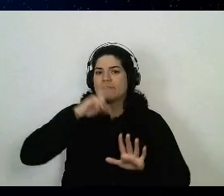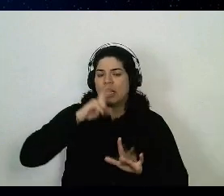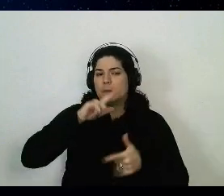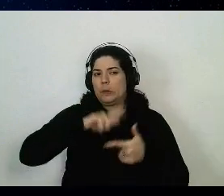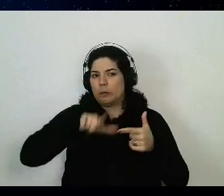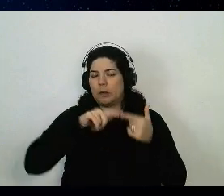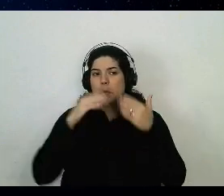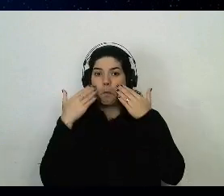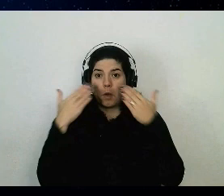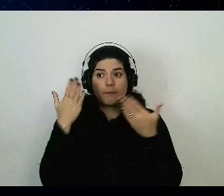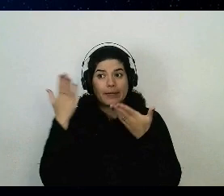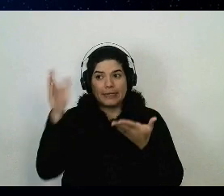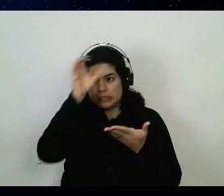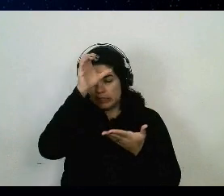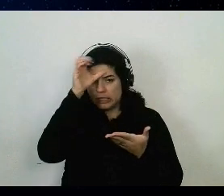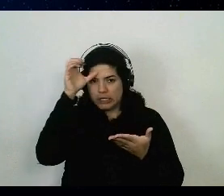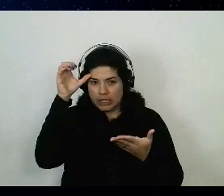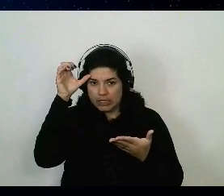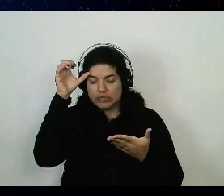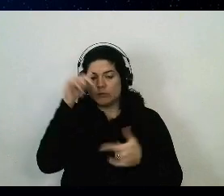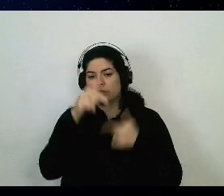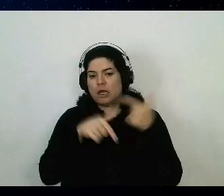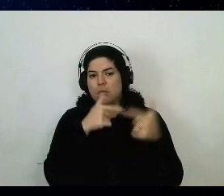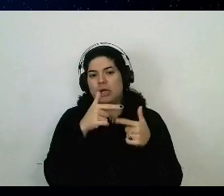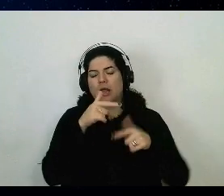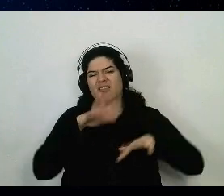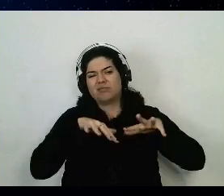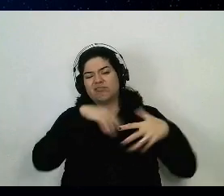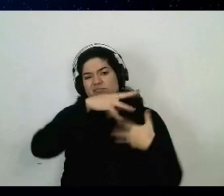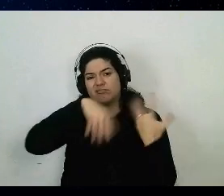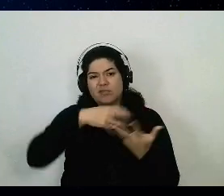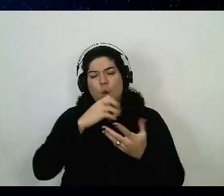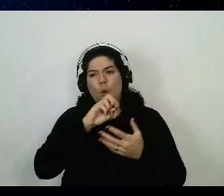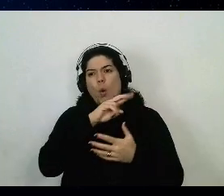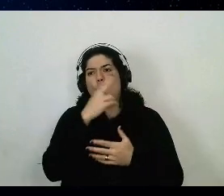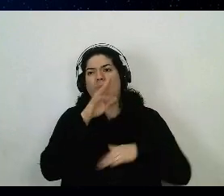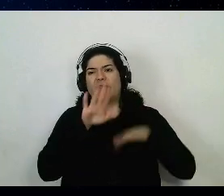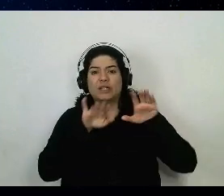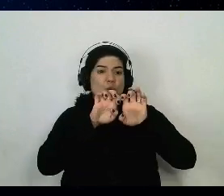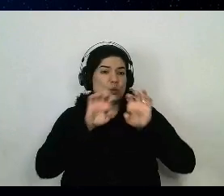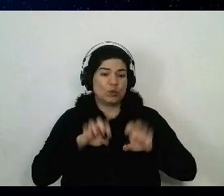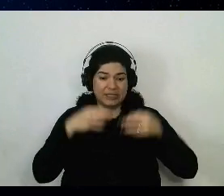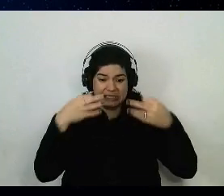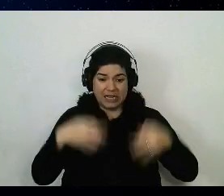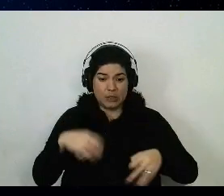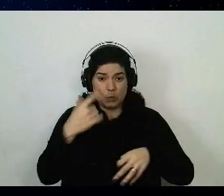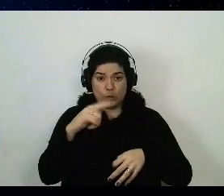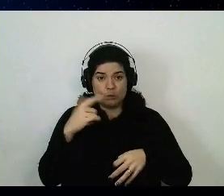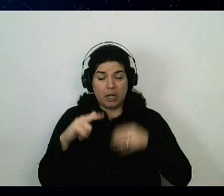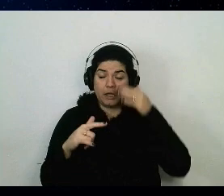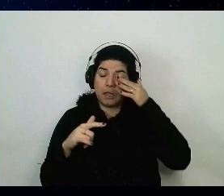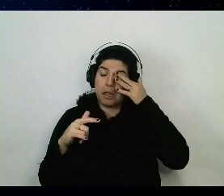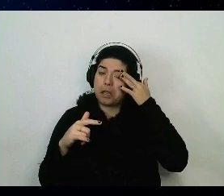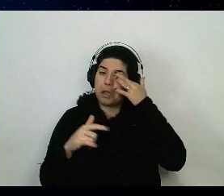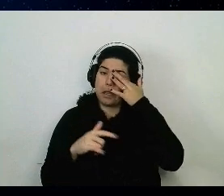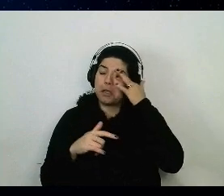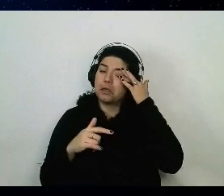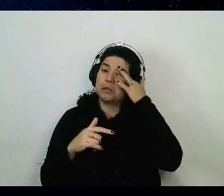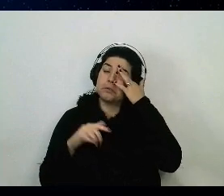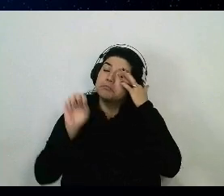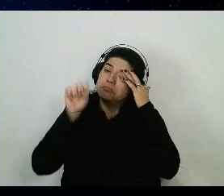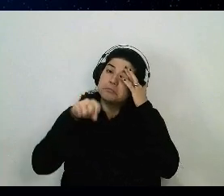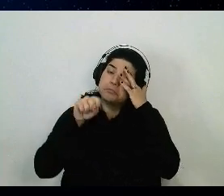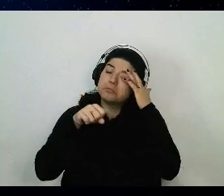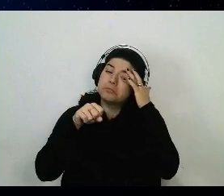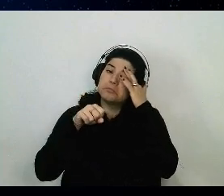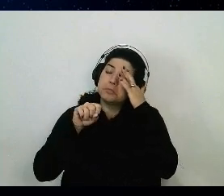nosso cliente, de uma operação talvez conturbada ou de uma desestruturação em relação ao processo. Sim, as empresas